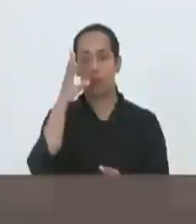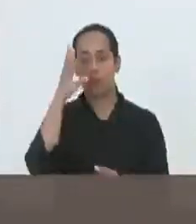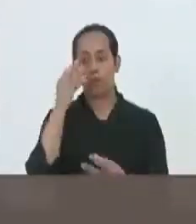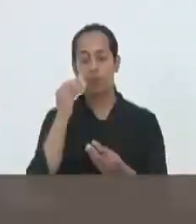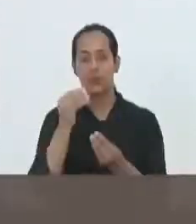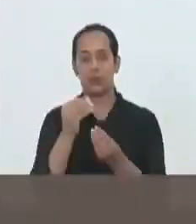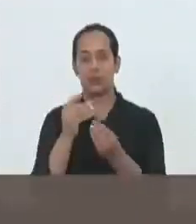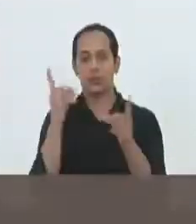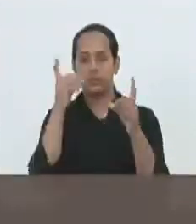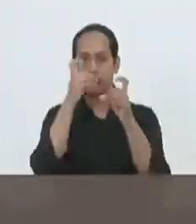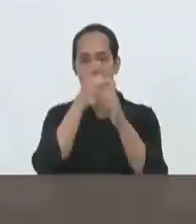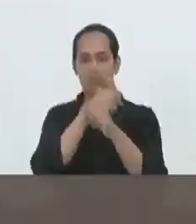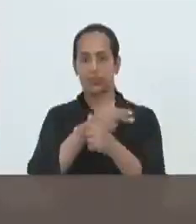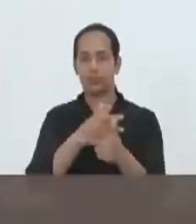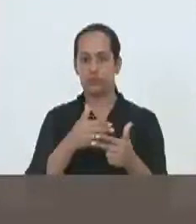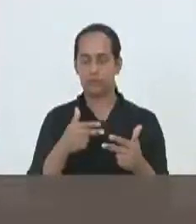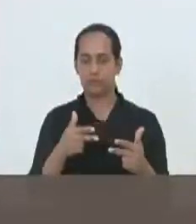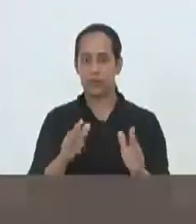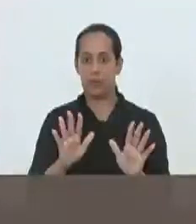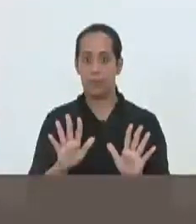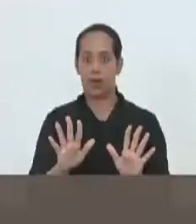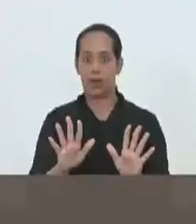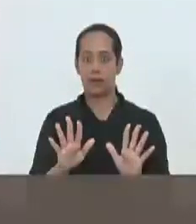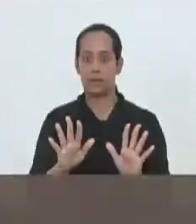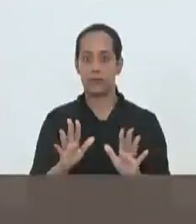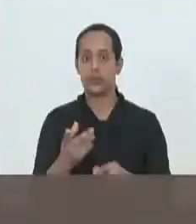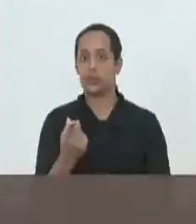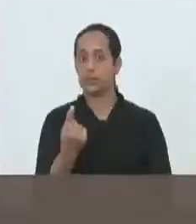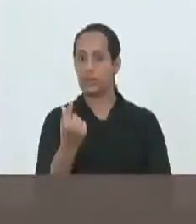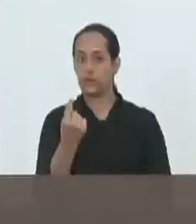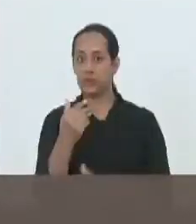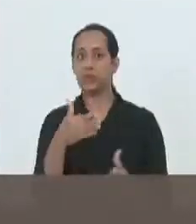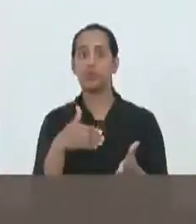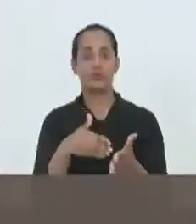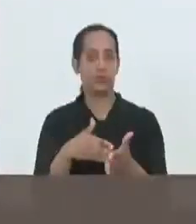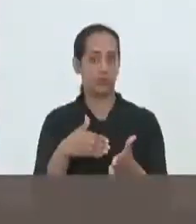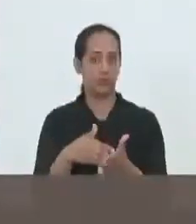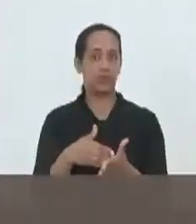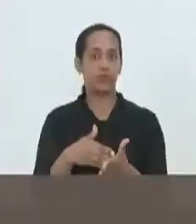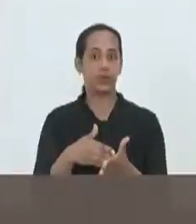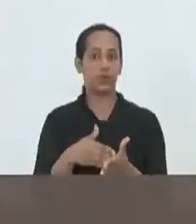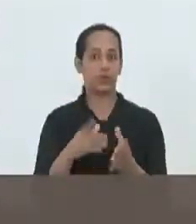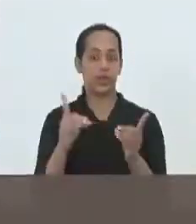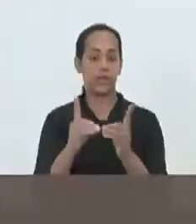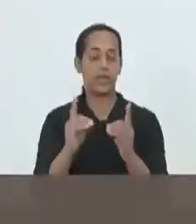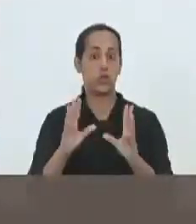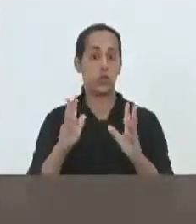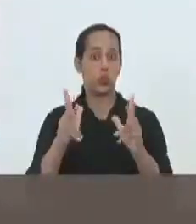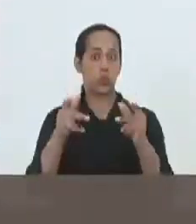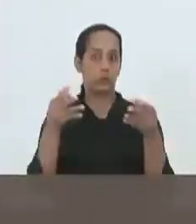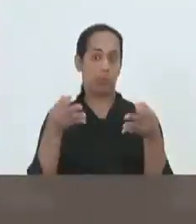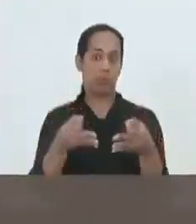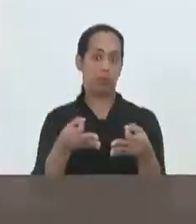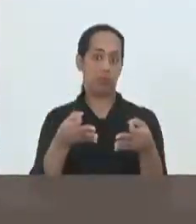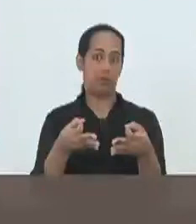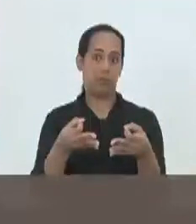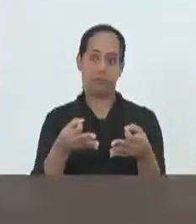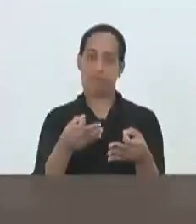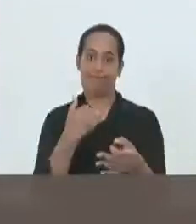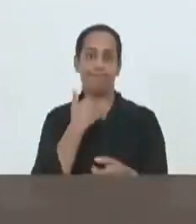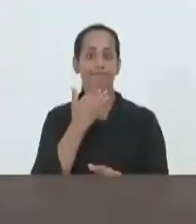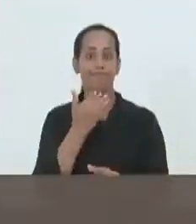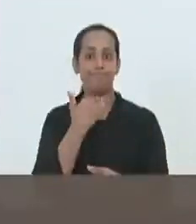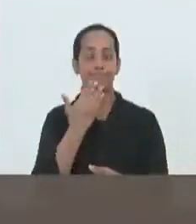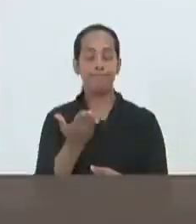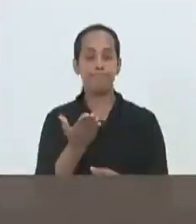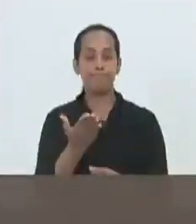todos no no no no universo perfeito eh falou de comunicação eh contrato